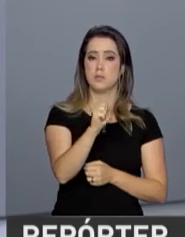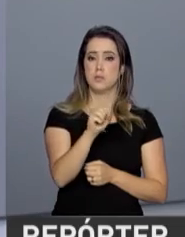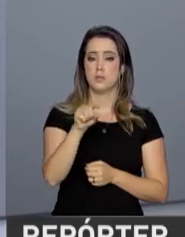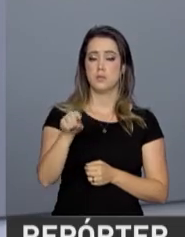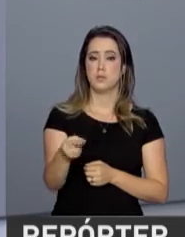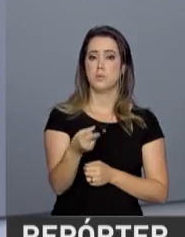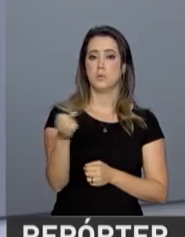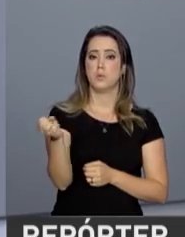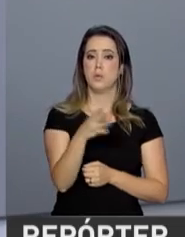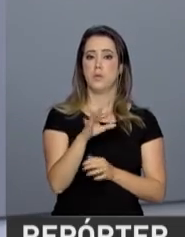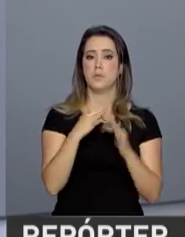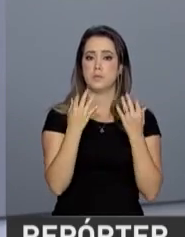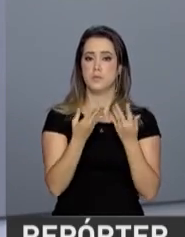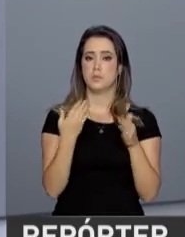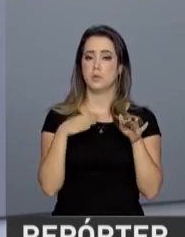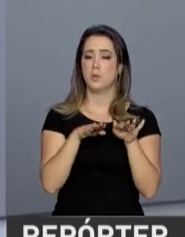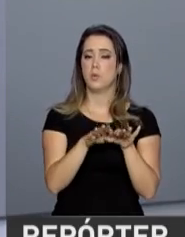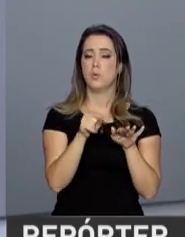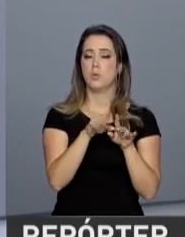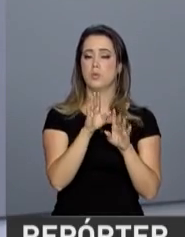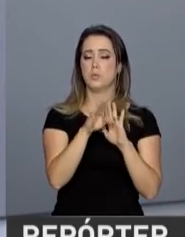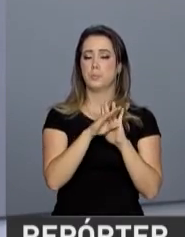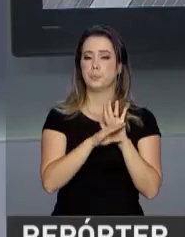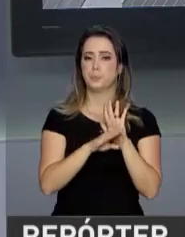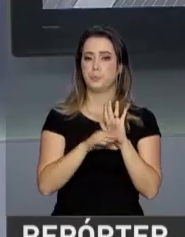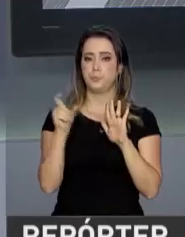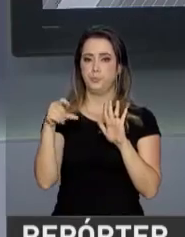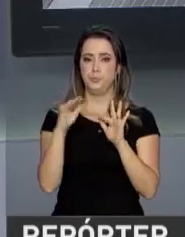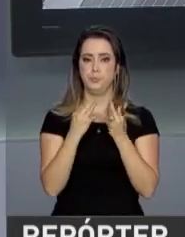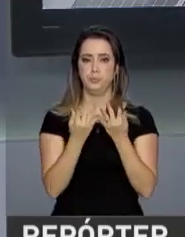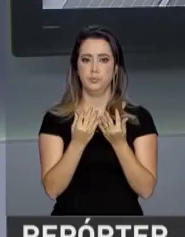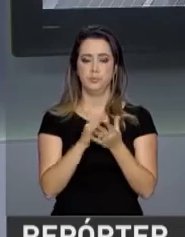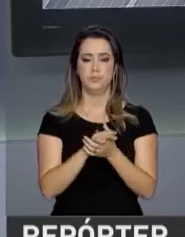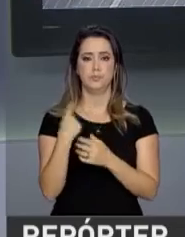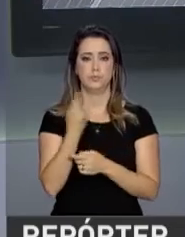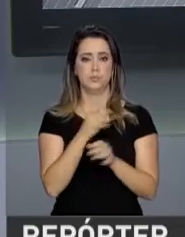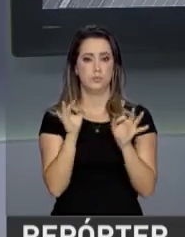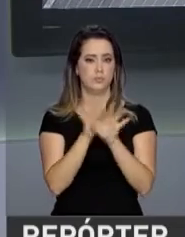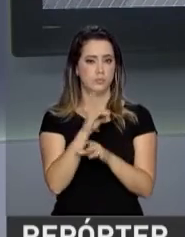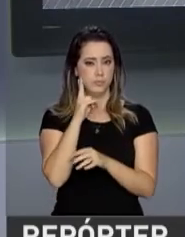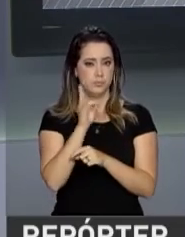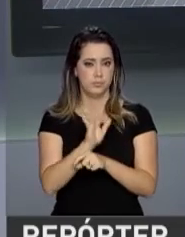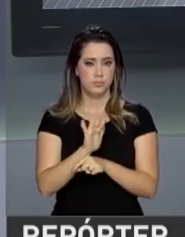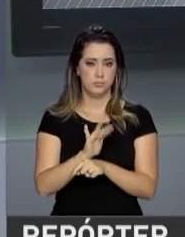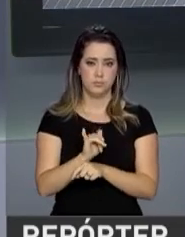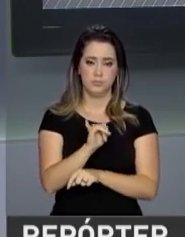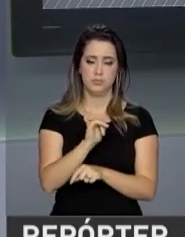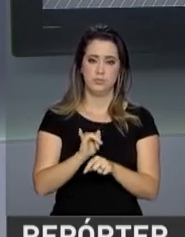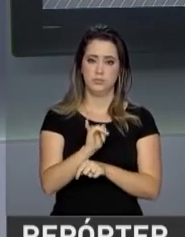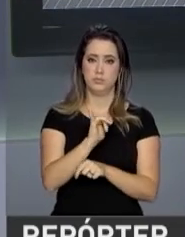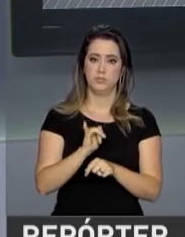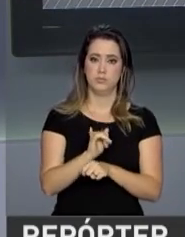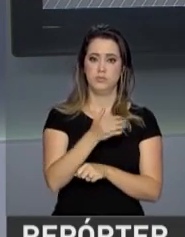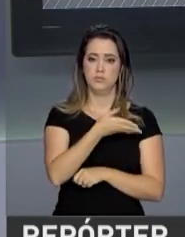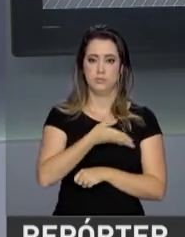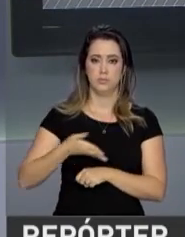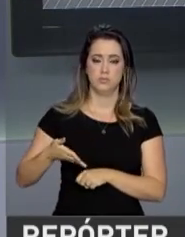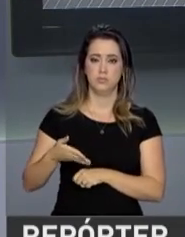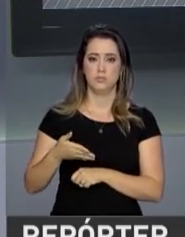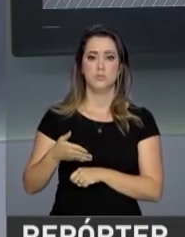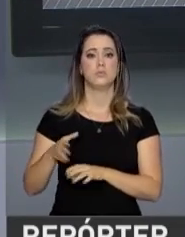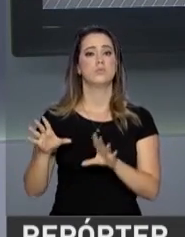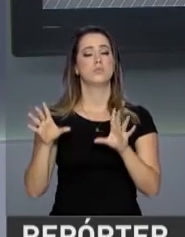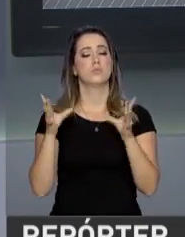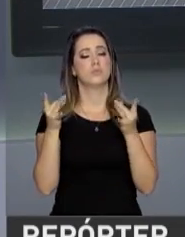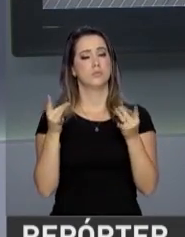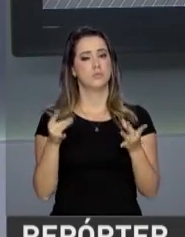novas famílias foram incluídas no programa e nós ficamos por aqui você pode rever as reportagens no youtube